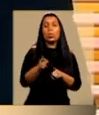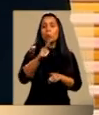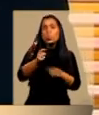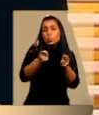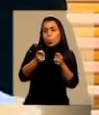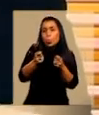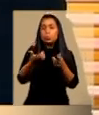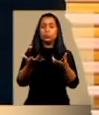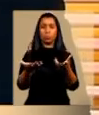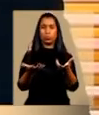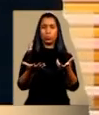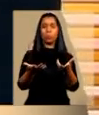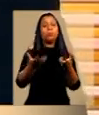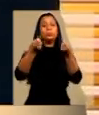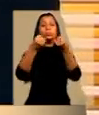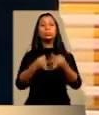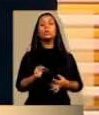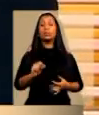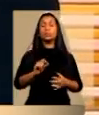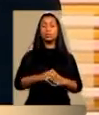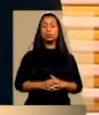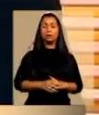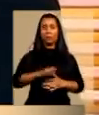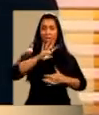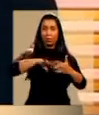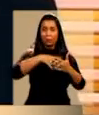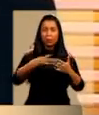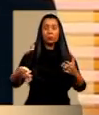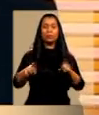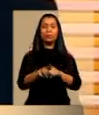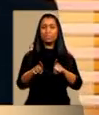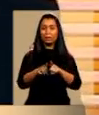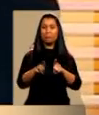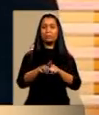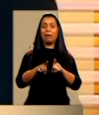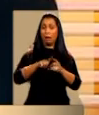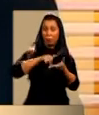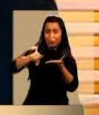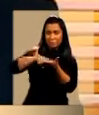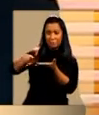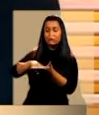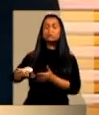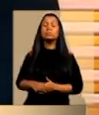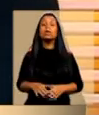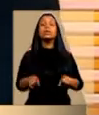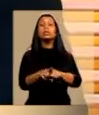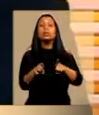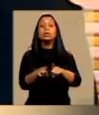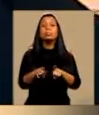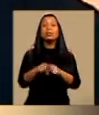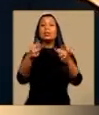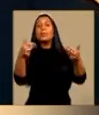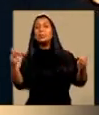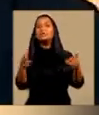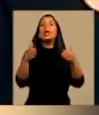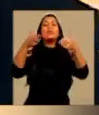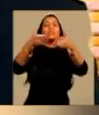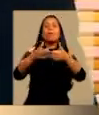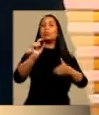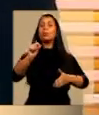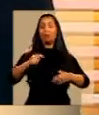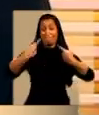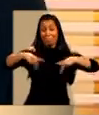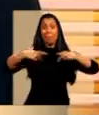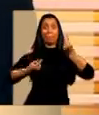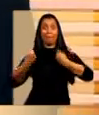outro controle no que diz respeito a Excel, a que diz respeito a um aplicativo, e também a questões, muitas vezes,